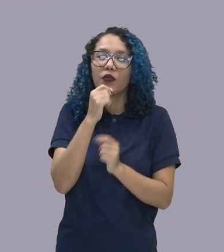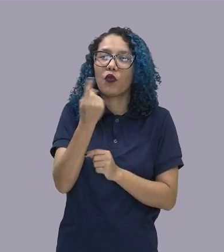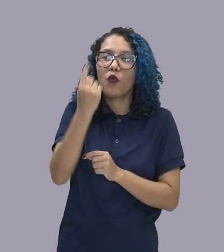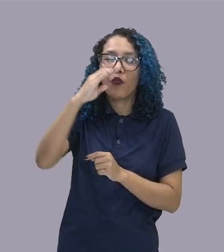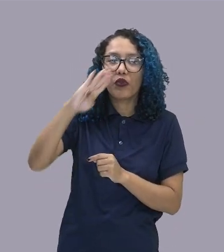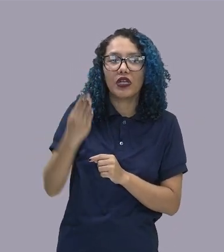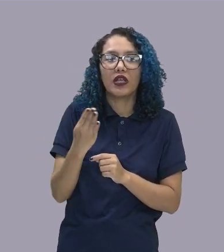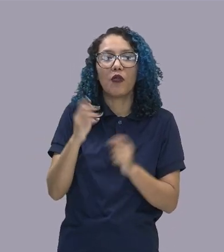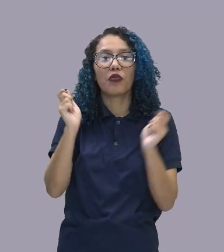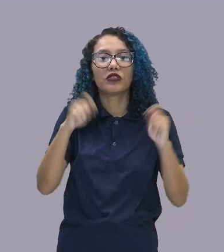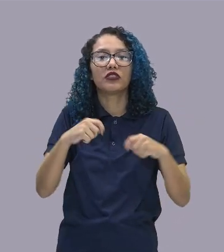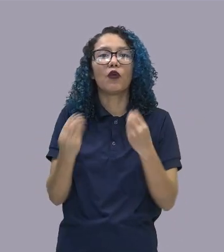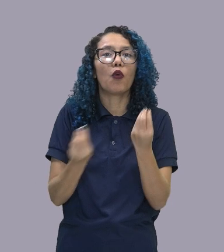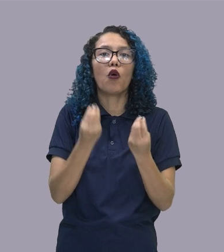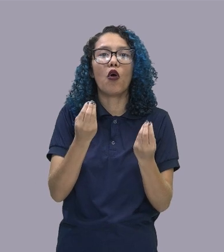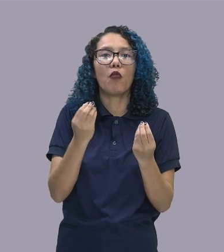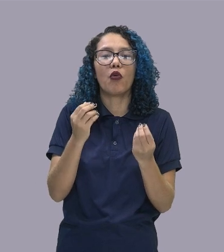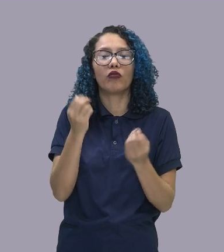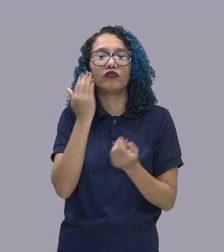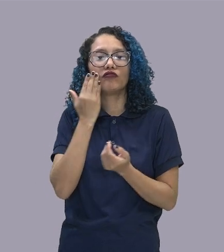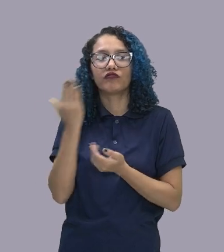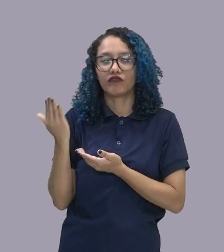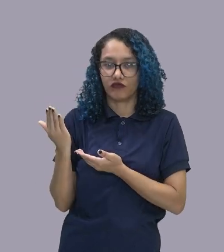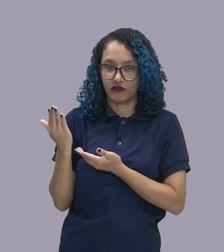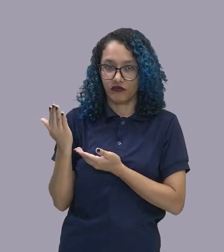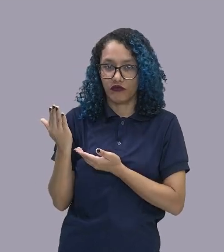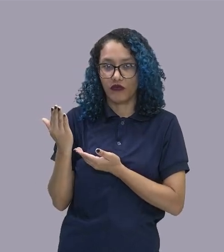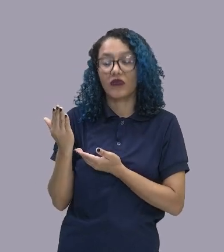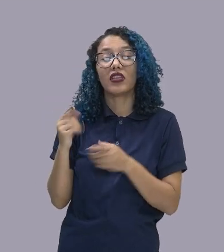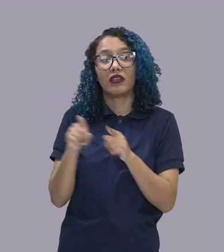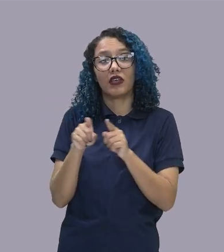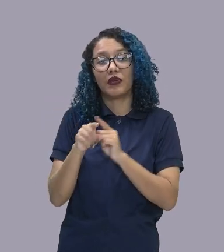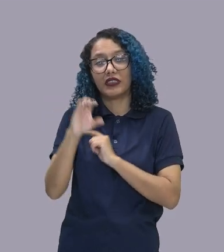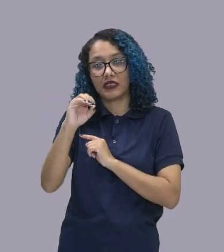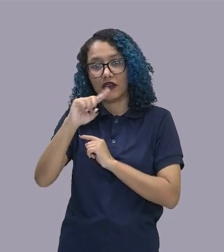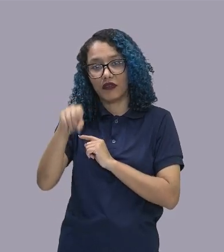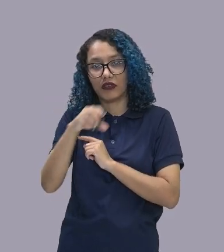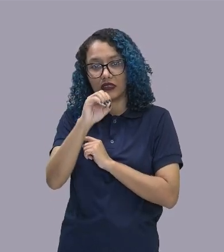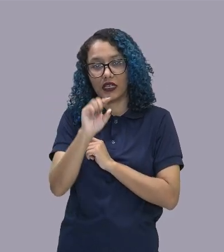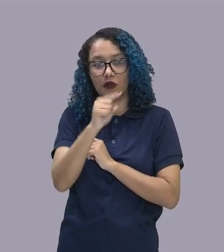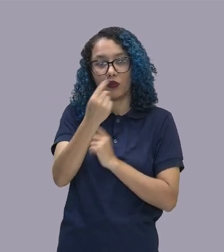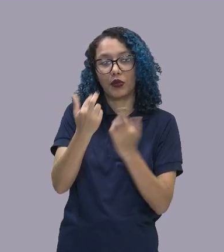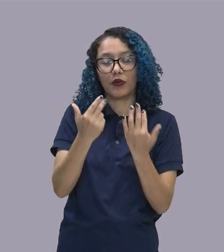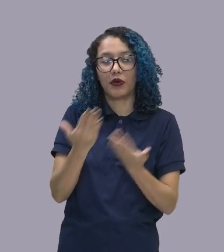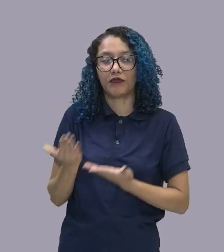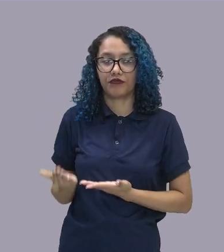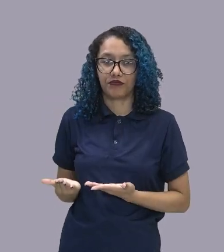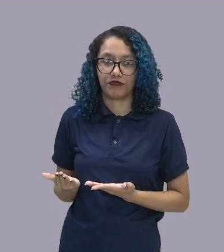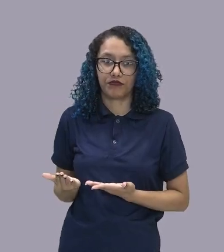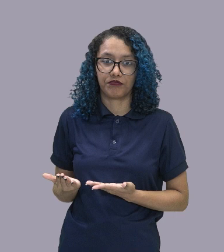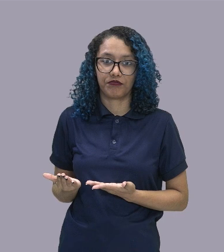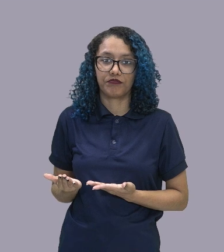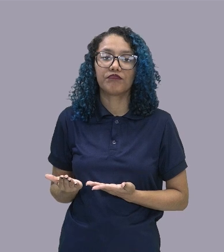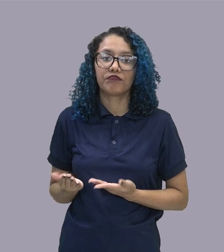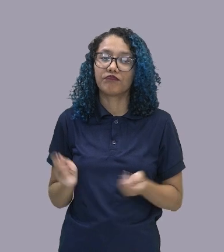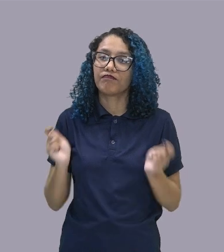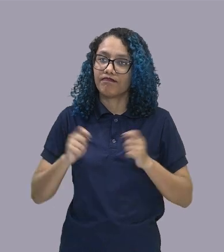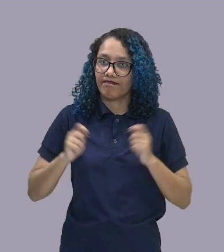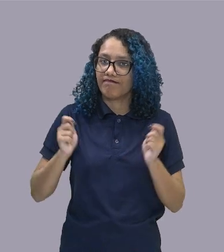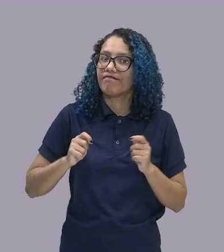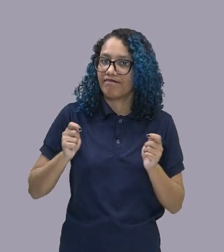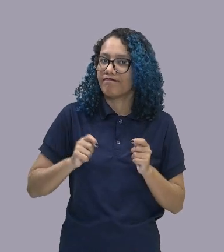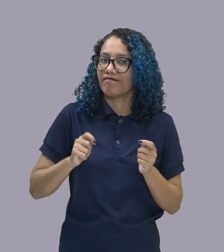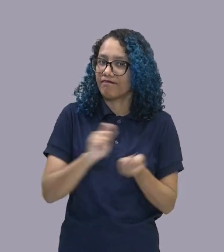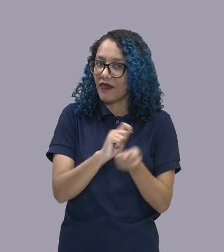como 1 vezes 10 elevado ao expoente 9, e 1 centésimo como 1 vezes 10 elevado ao expoente menos